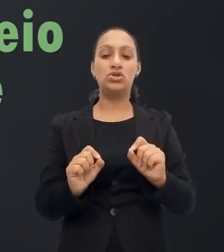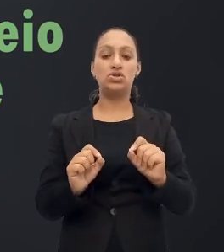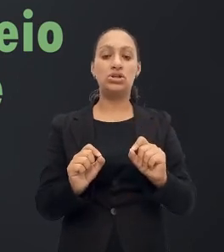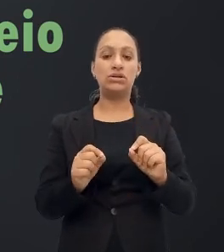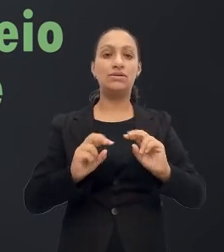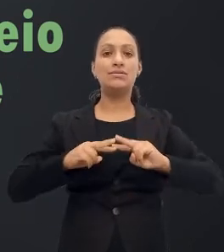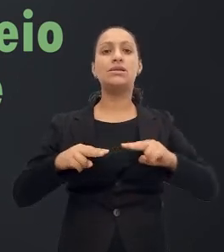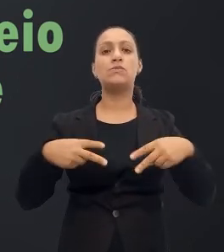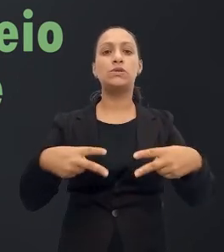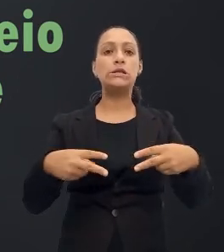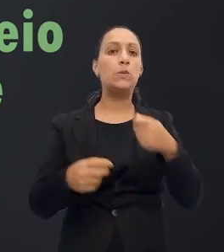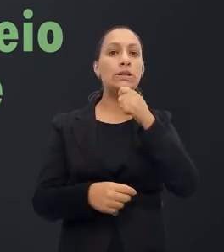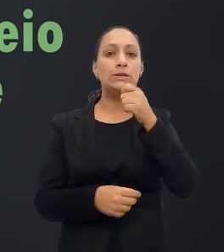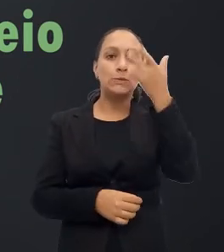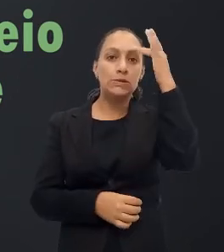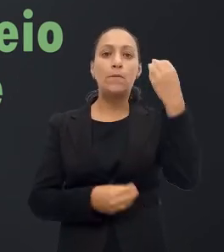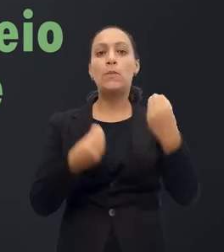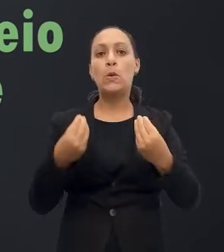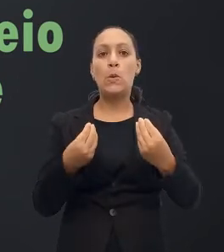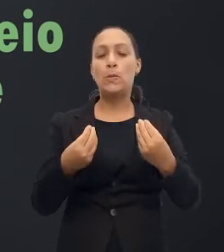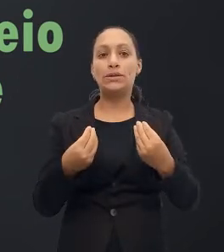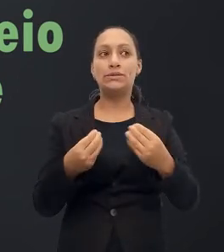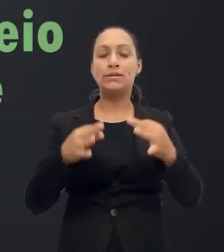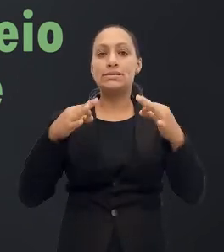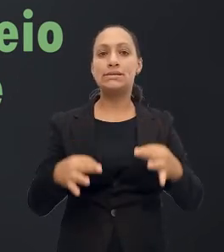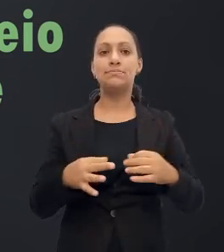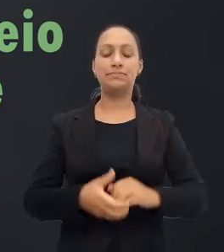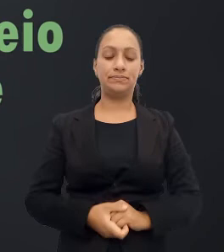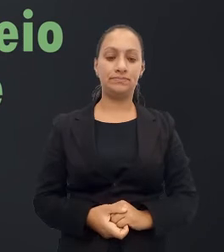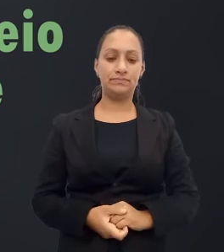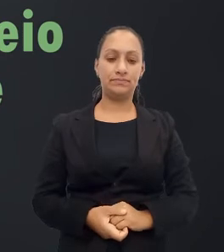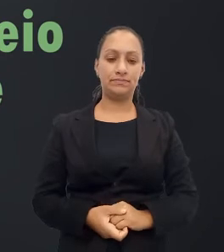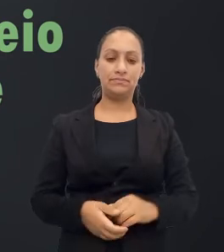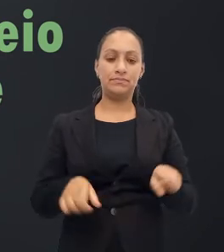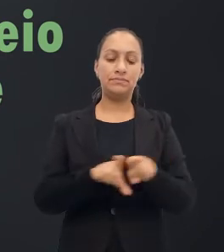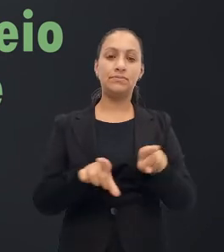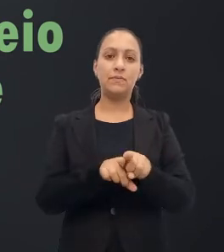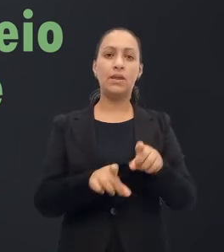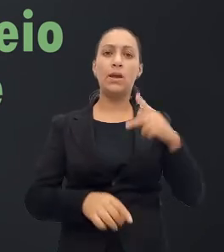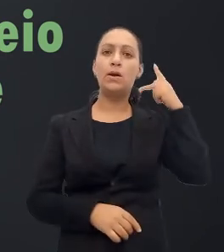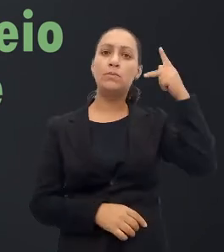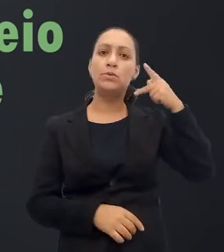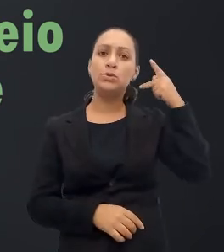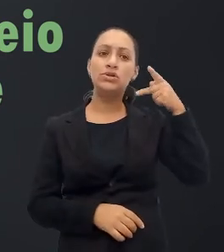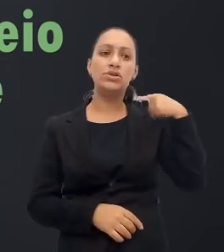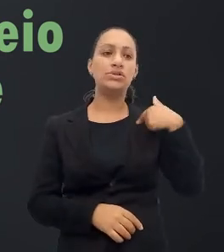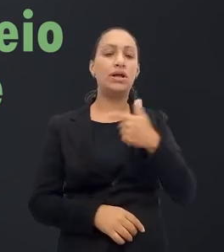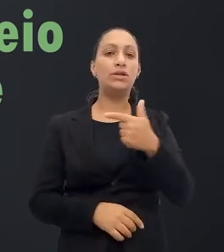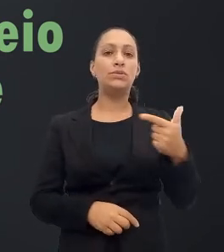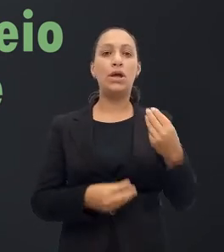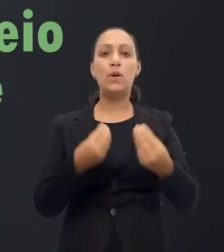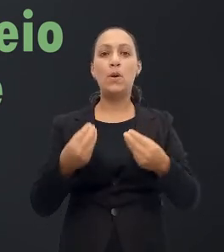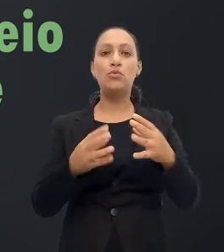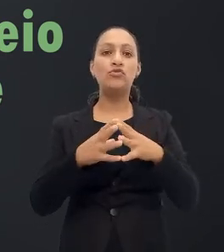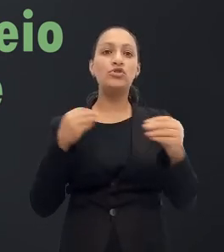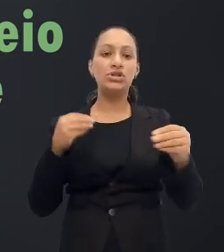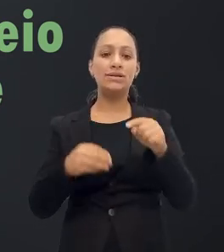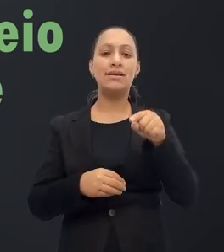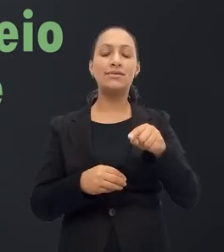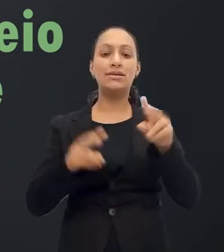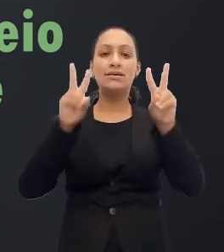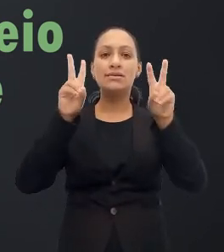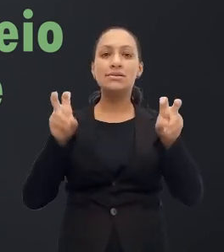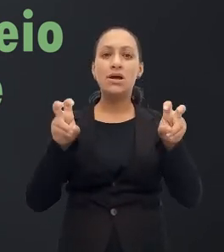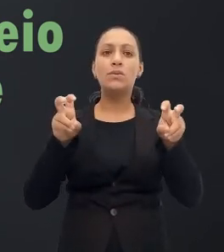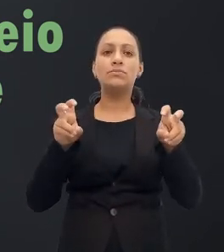está bem estabelecida. E a pauta política, ela dificilmente fica de fora dessa questão sanitária e ambiental. Aqui no